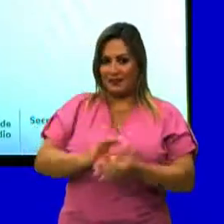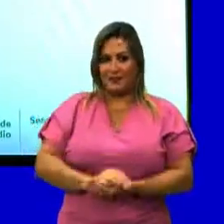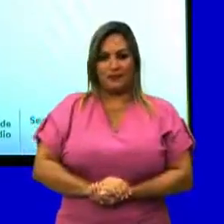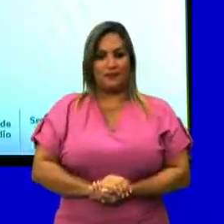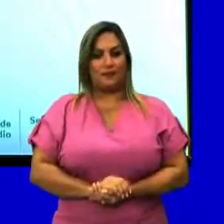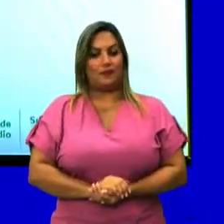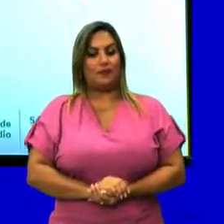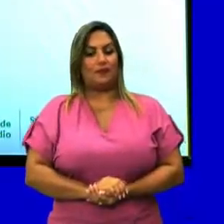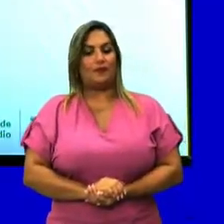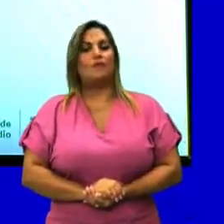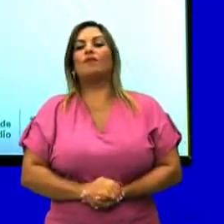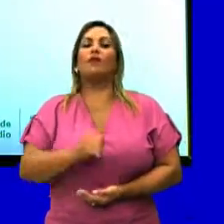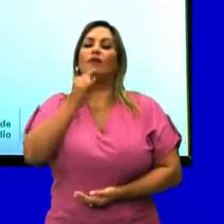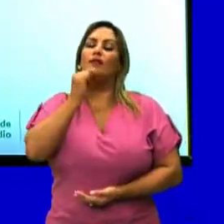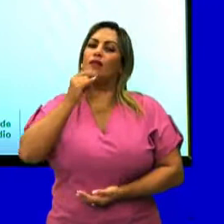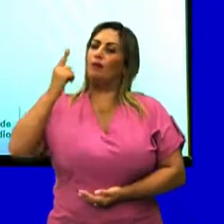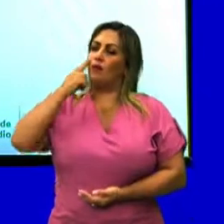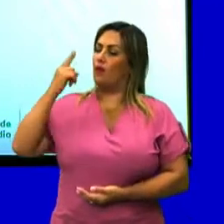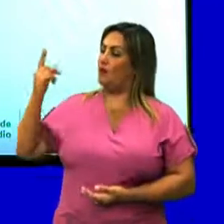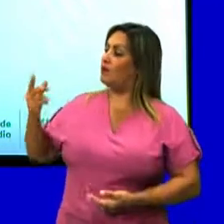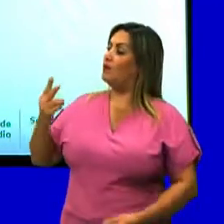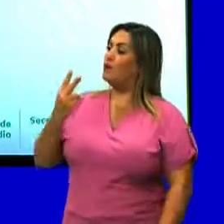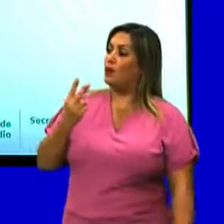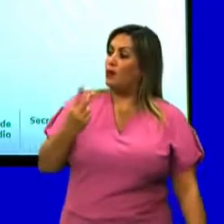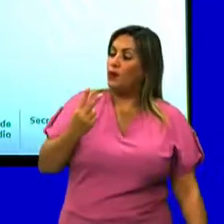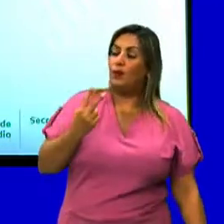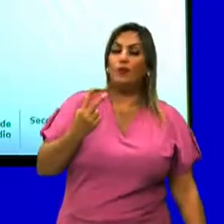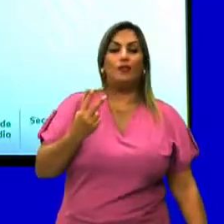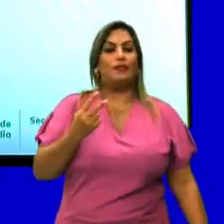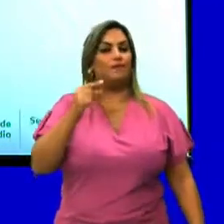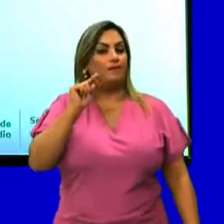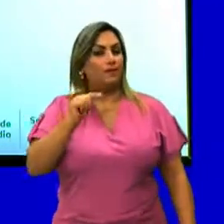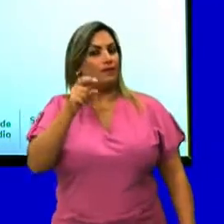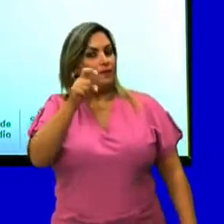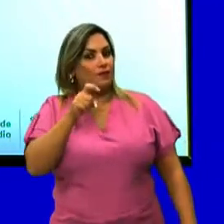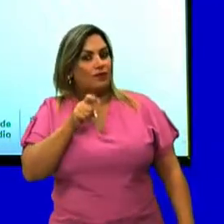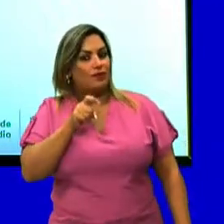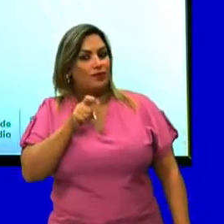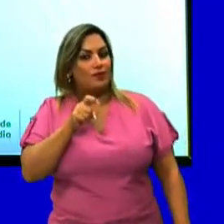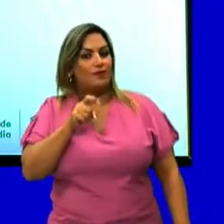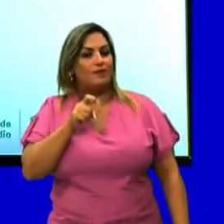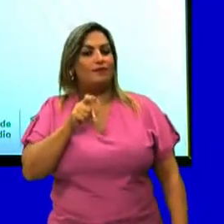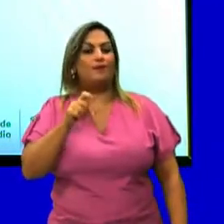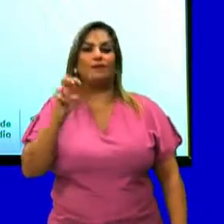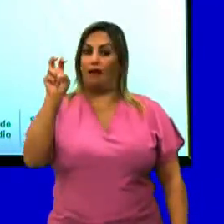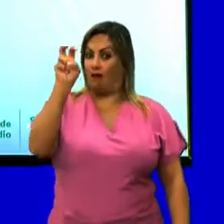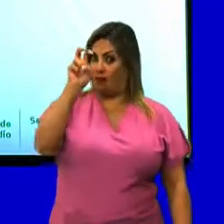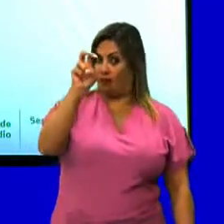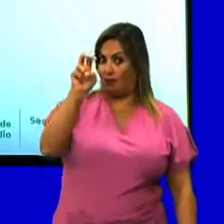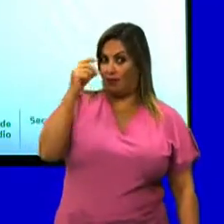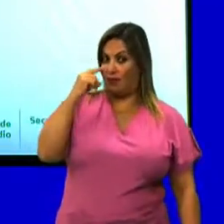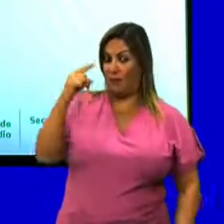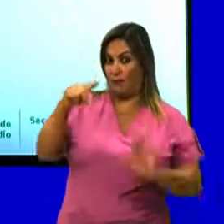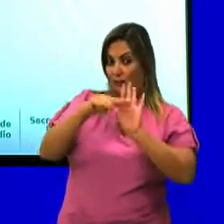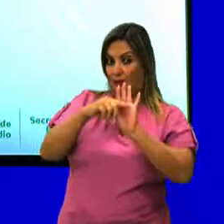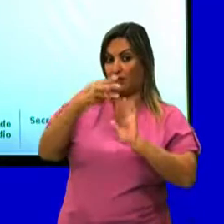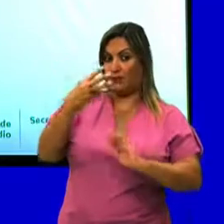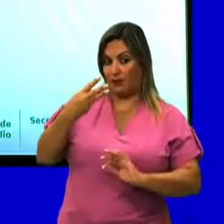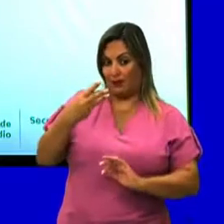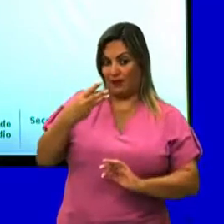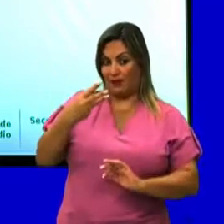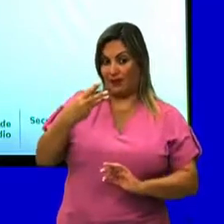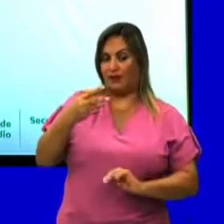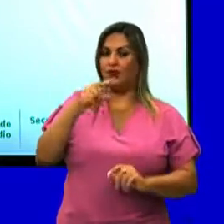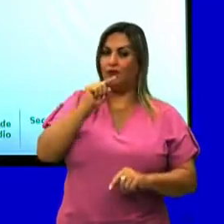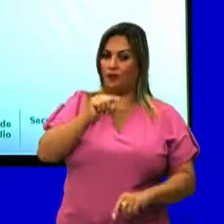exemplo de polinômios olha aqui ó 2xx a quinta potência -